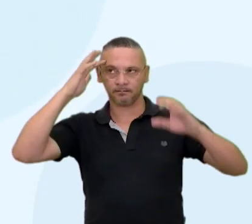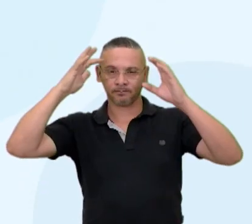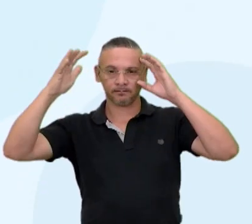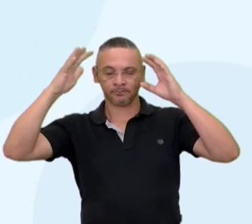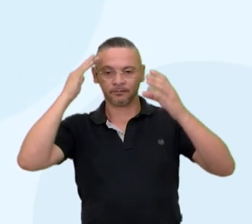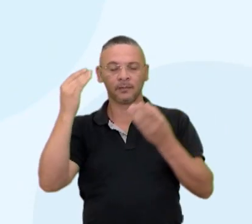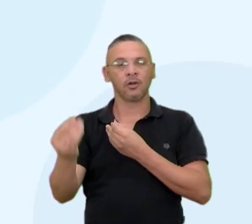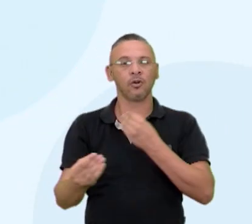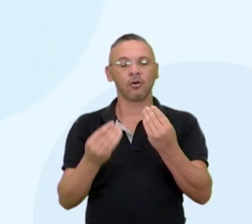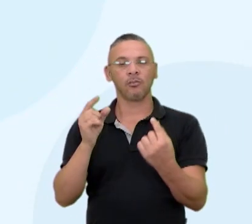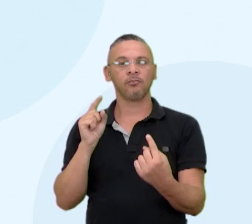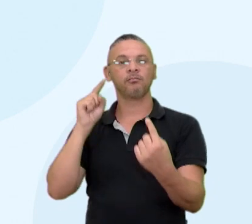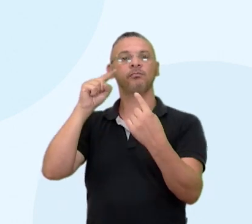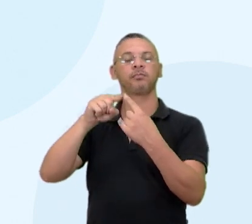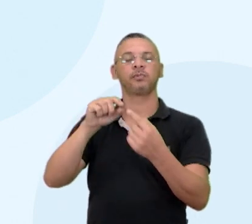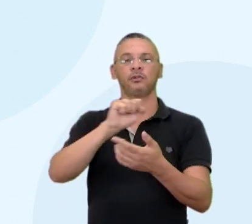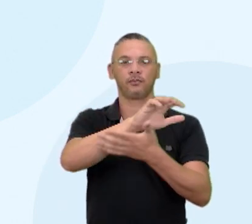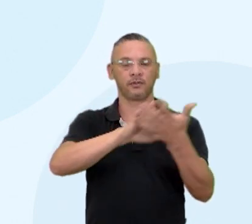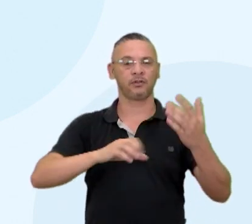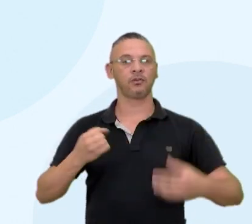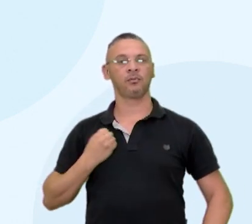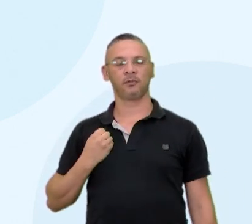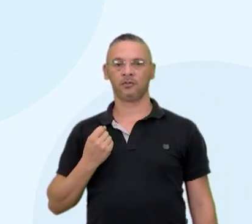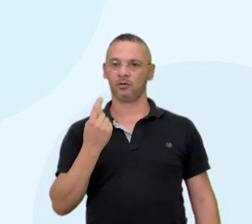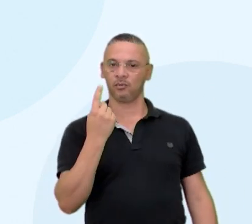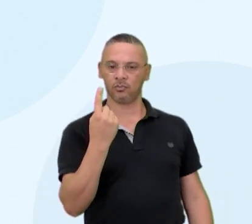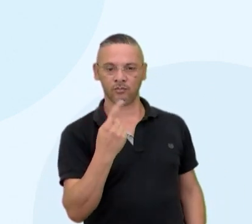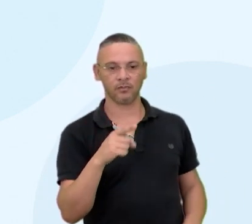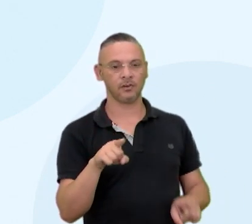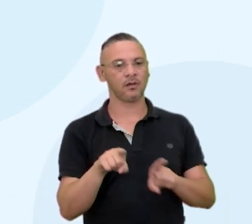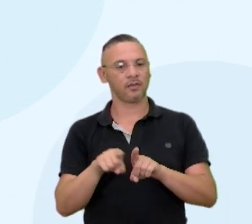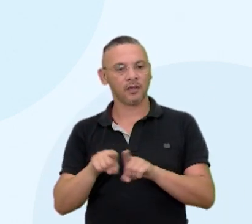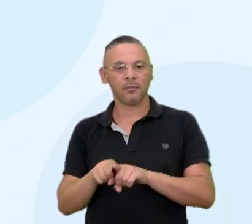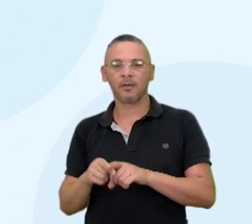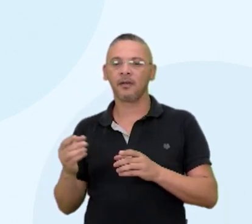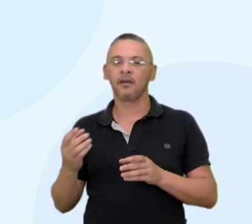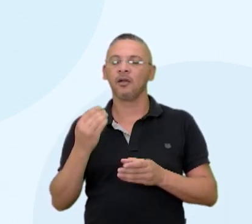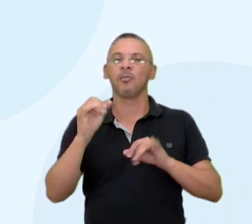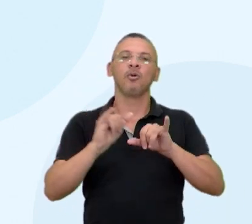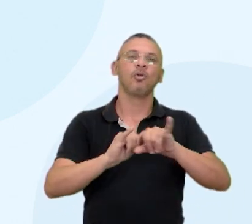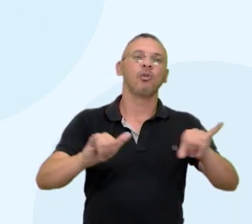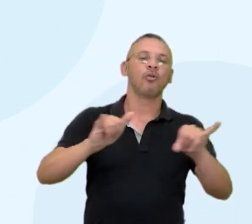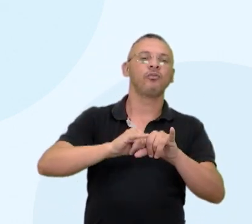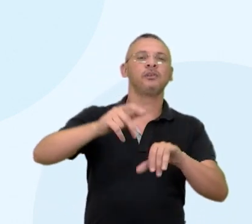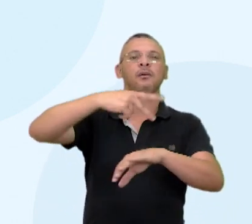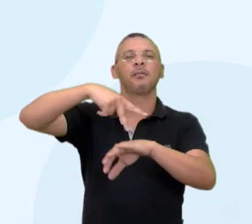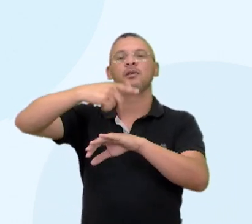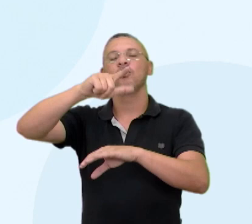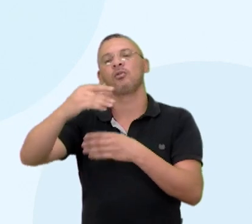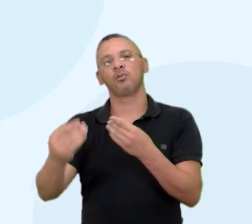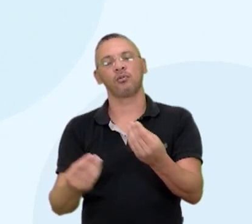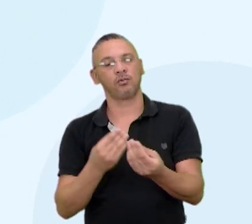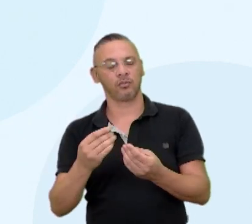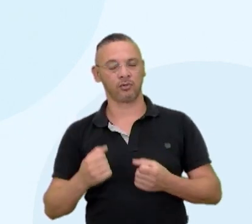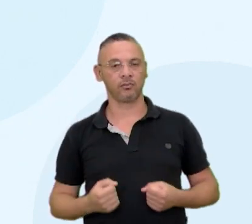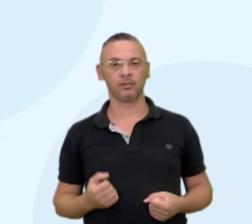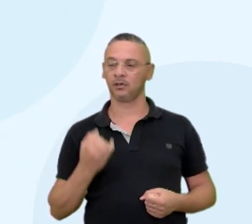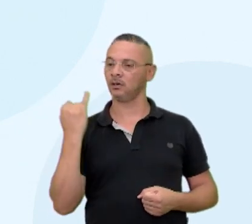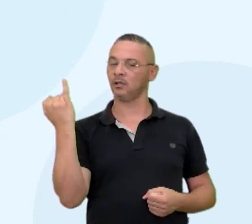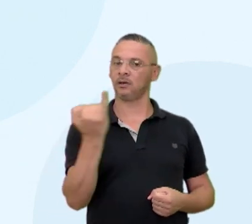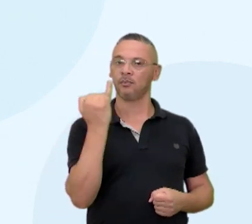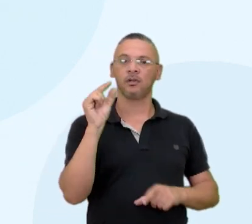a finalização dessa atividade número 1 e o mapa da notícia internacional. E eu acho que é o mais importante da aula de hoje,